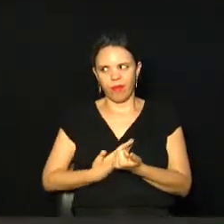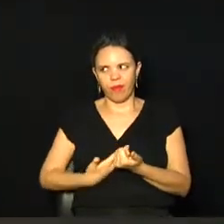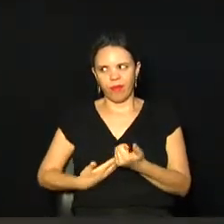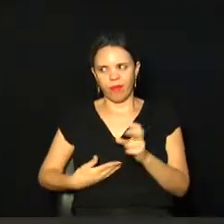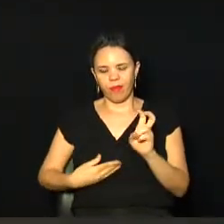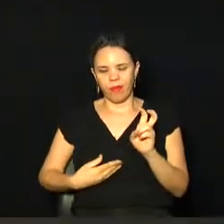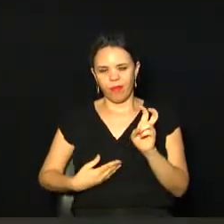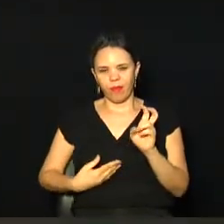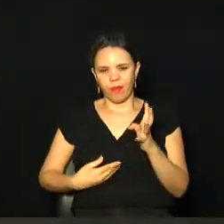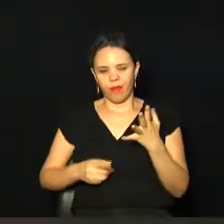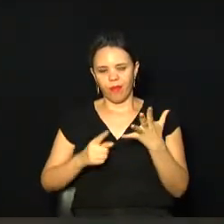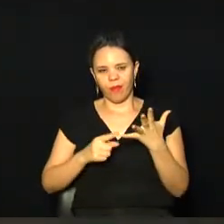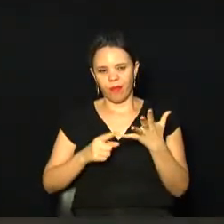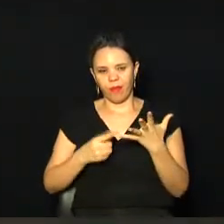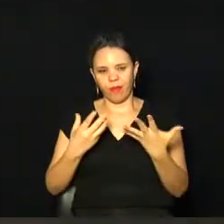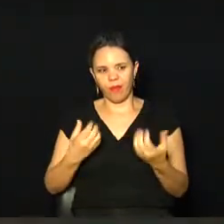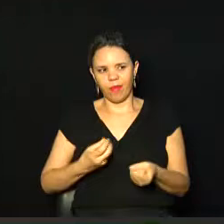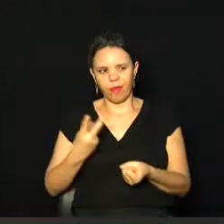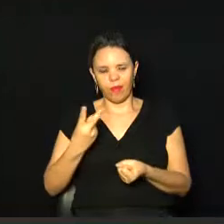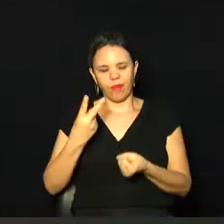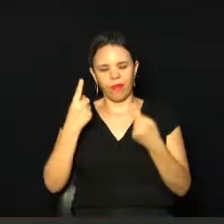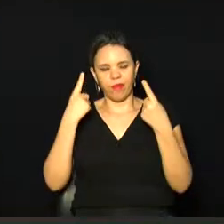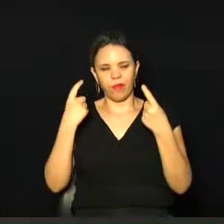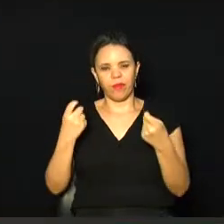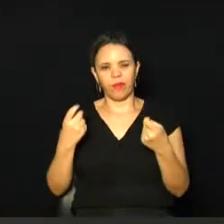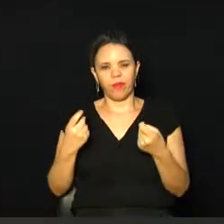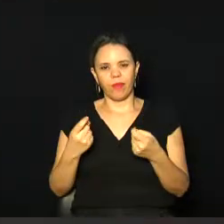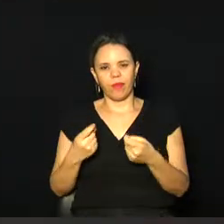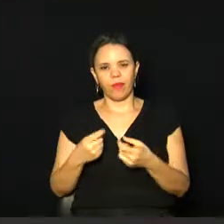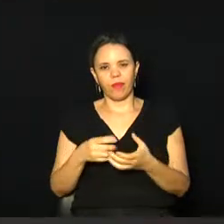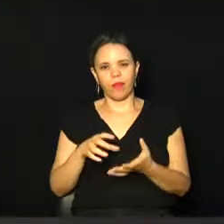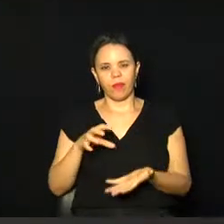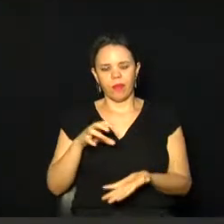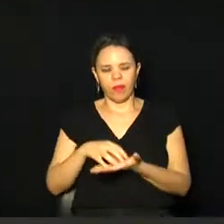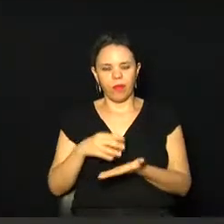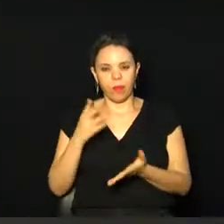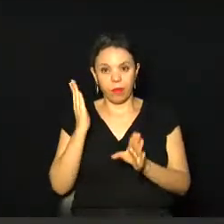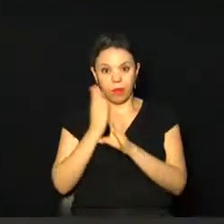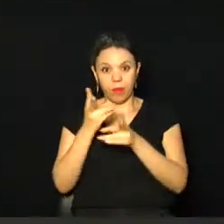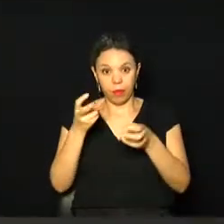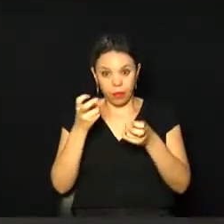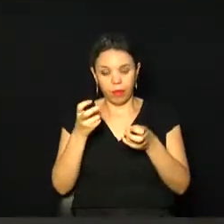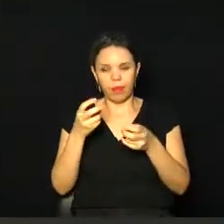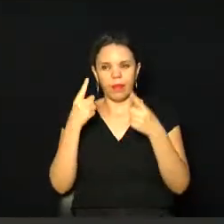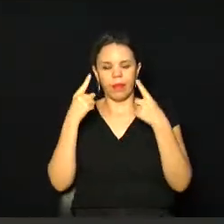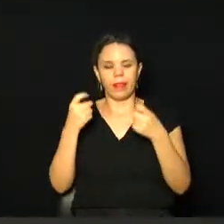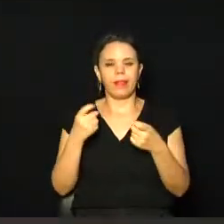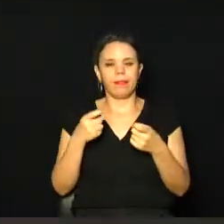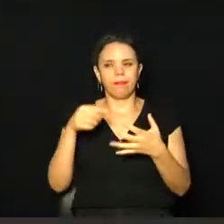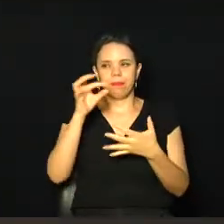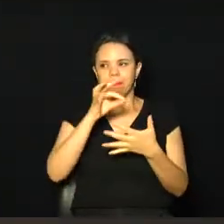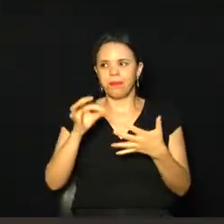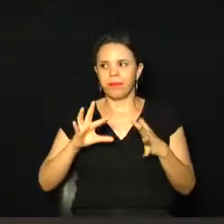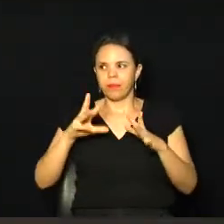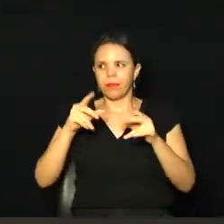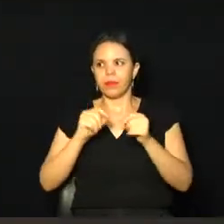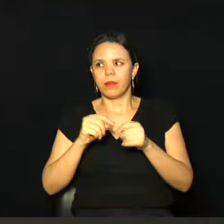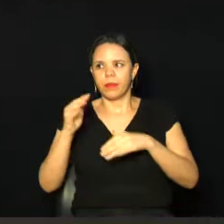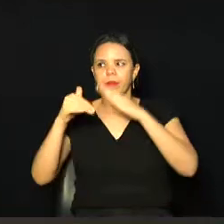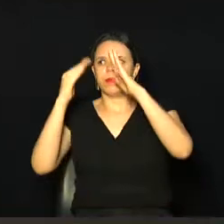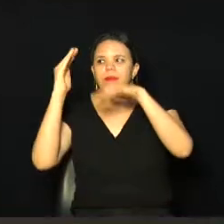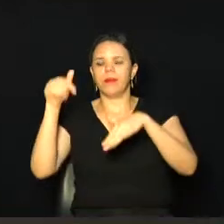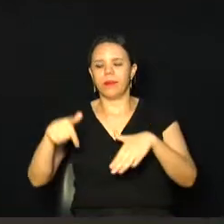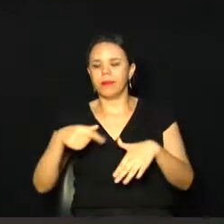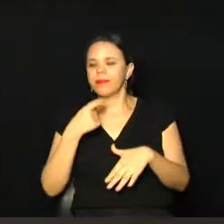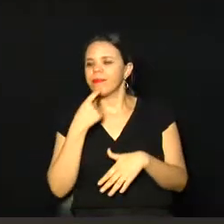Quinto, o reconhecimento da violência e agenciamento dessa violência. Esses pilares todos têm sido desenvolvidos aqui